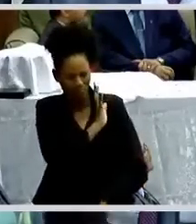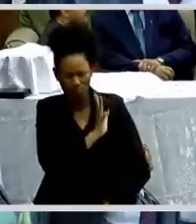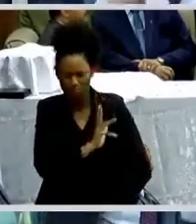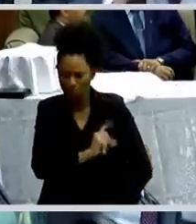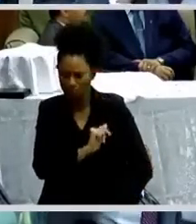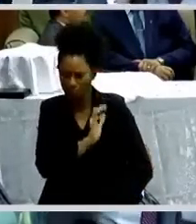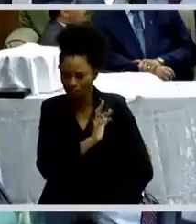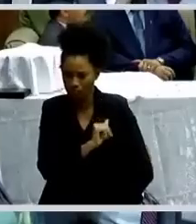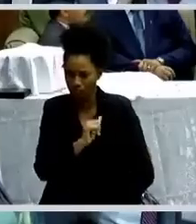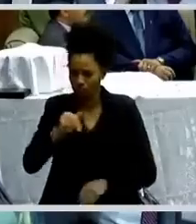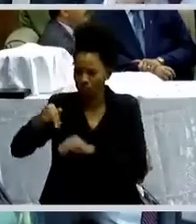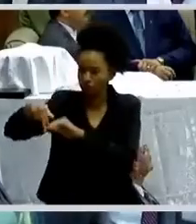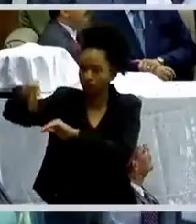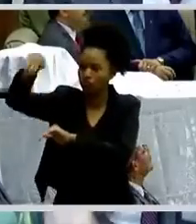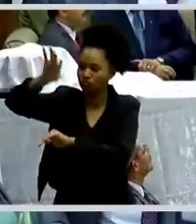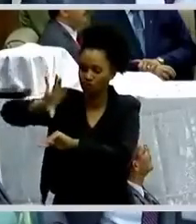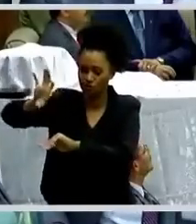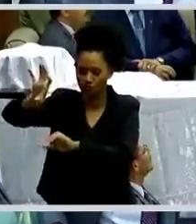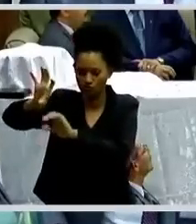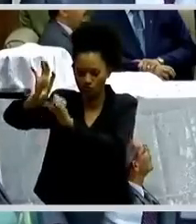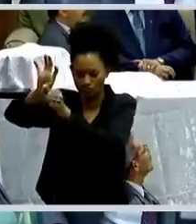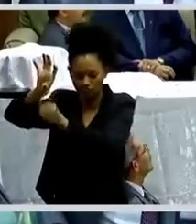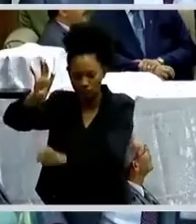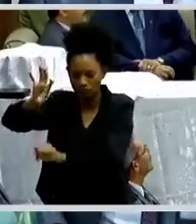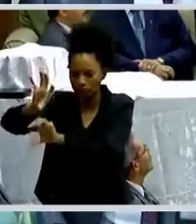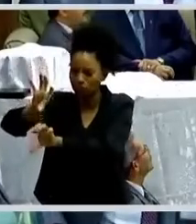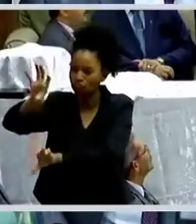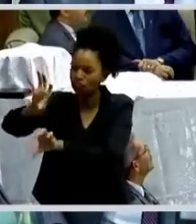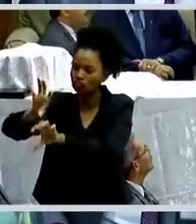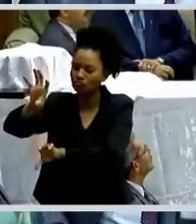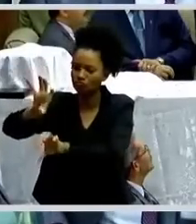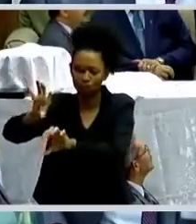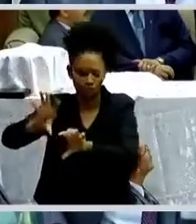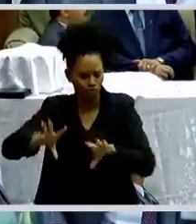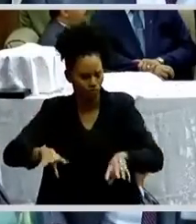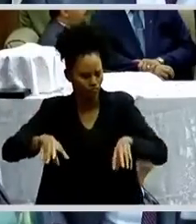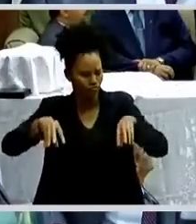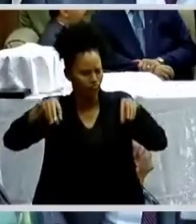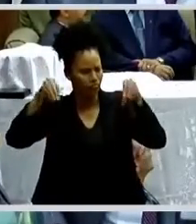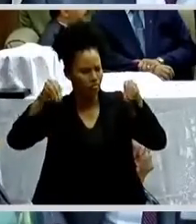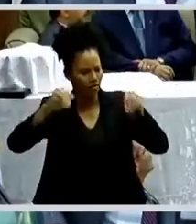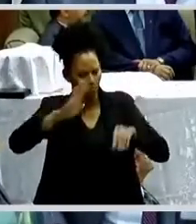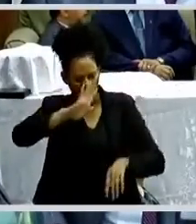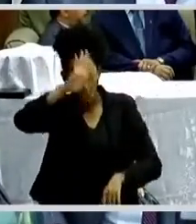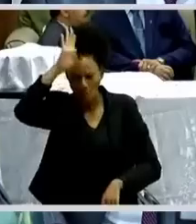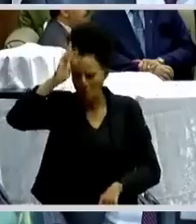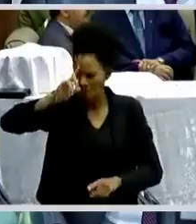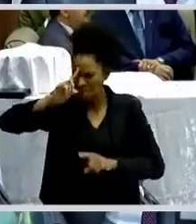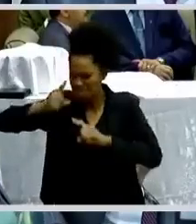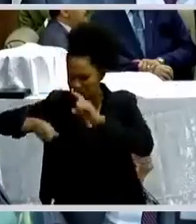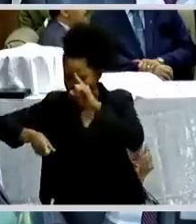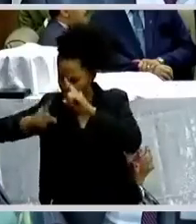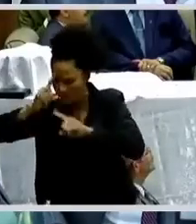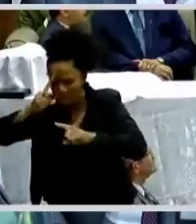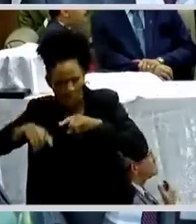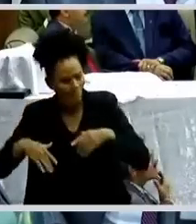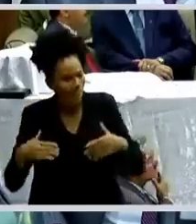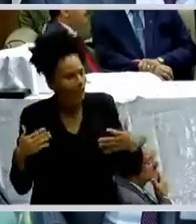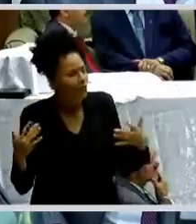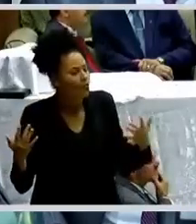de norte a sul, era o Império Romano que predominava. E qual era o